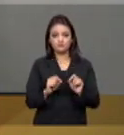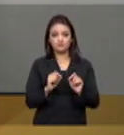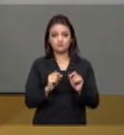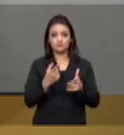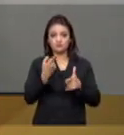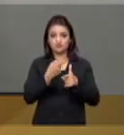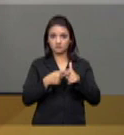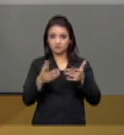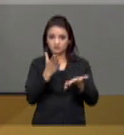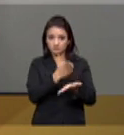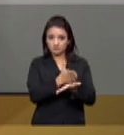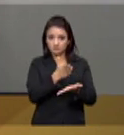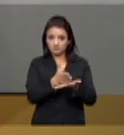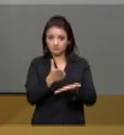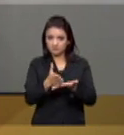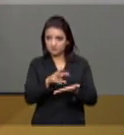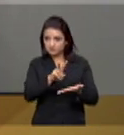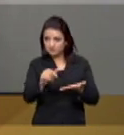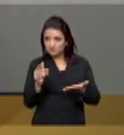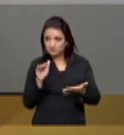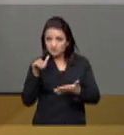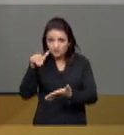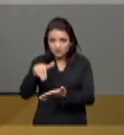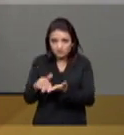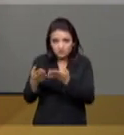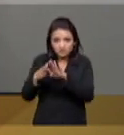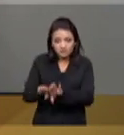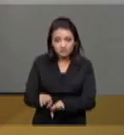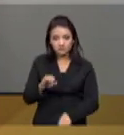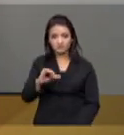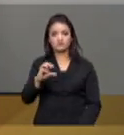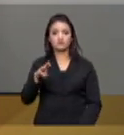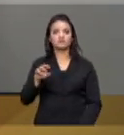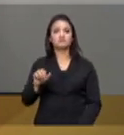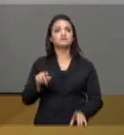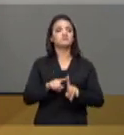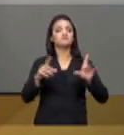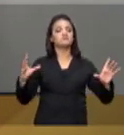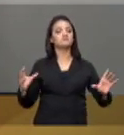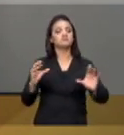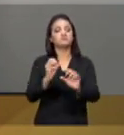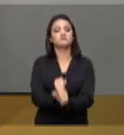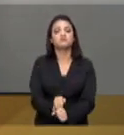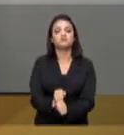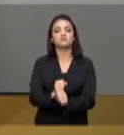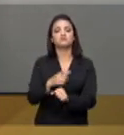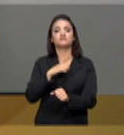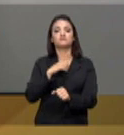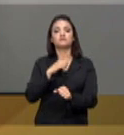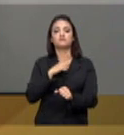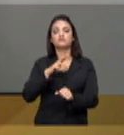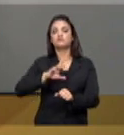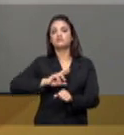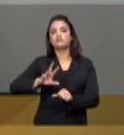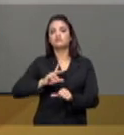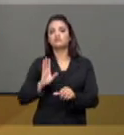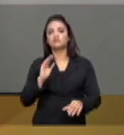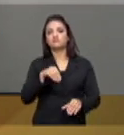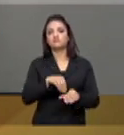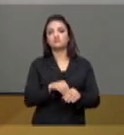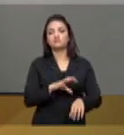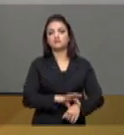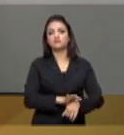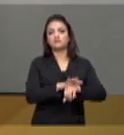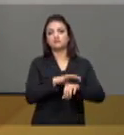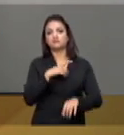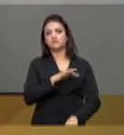parcela ainda a se compensar do ICMS, todo ele se exclui na definição de faturamento aproveitado por este